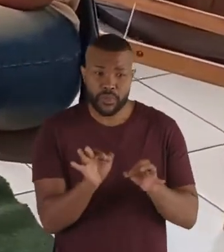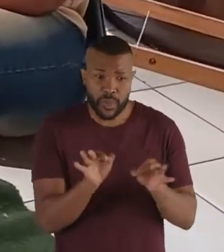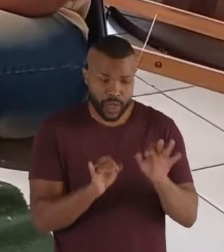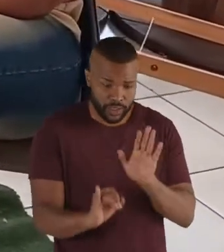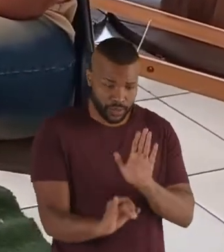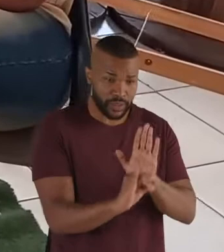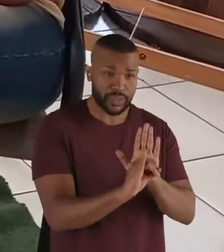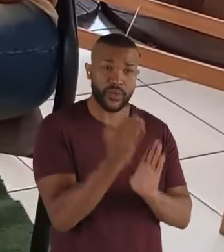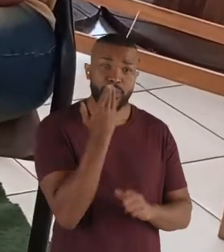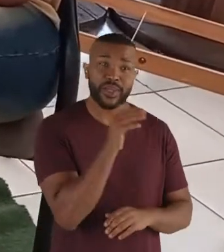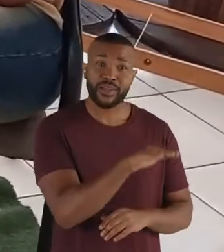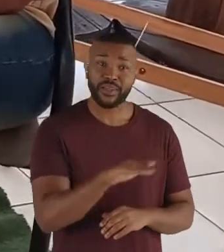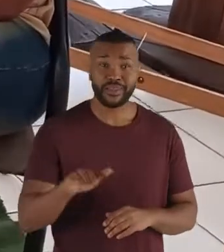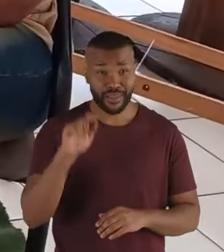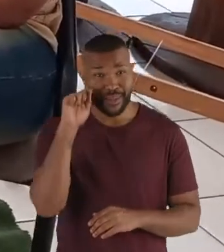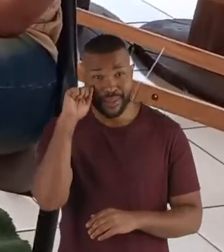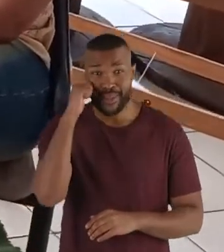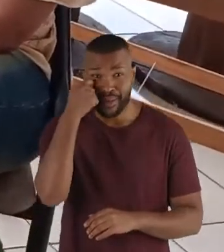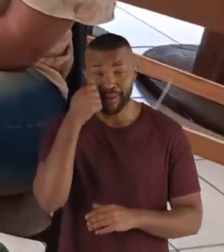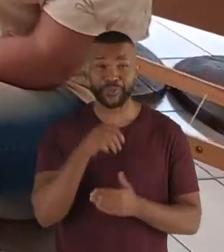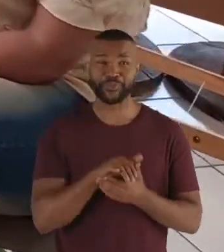da identidade da criança negra.